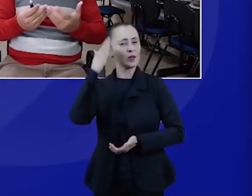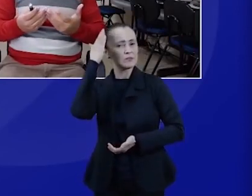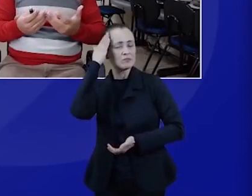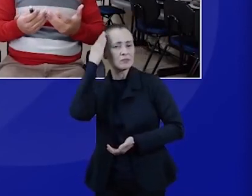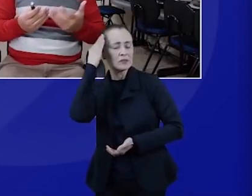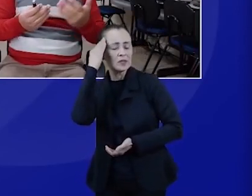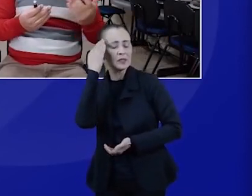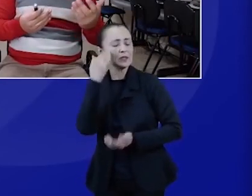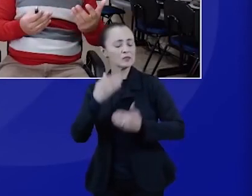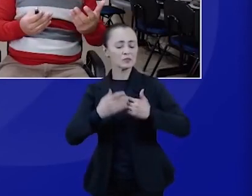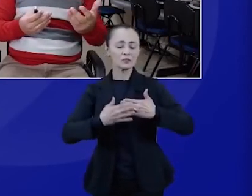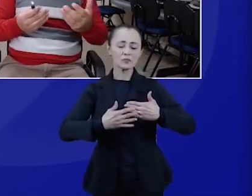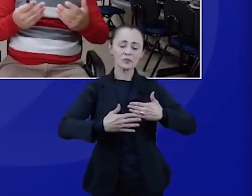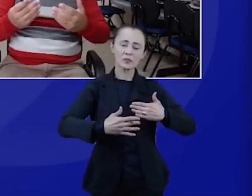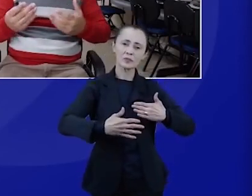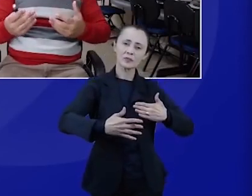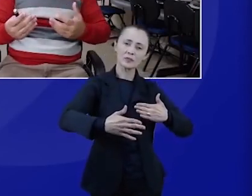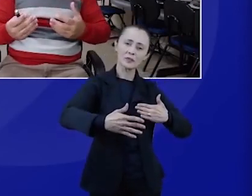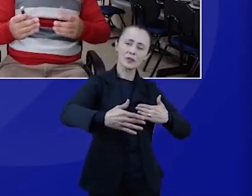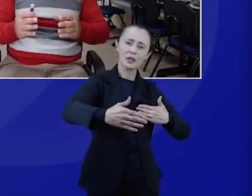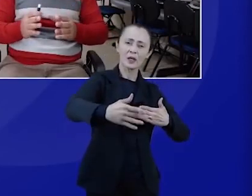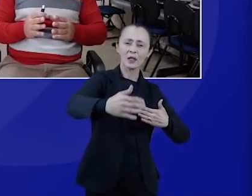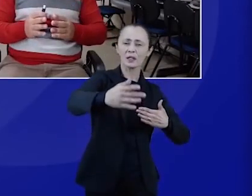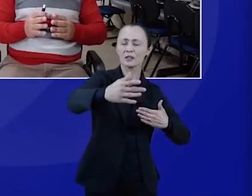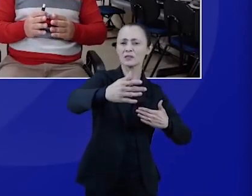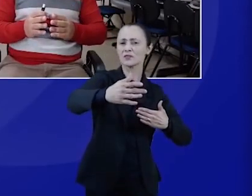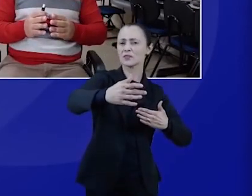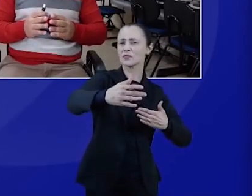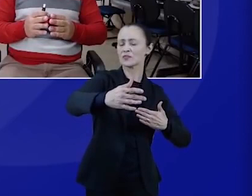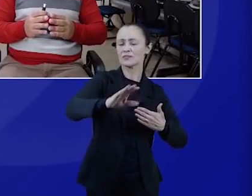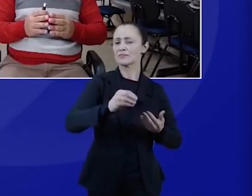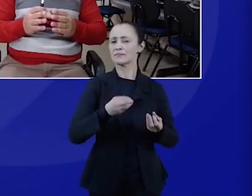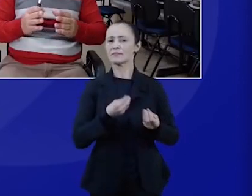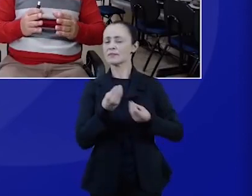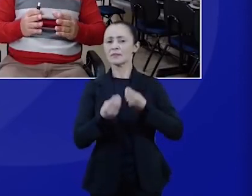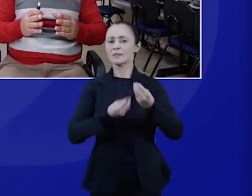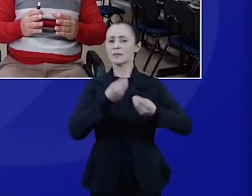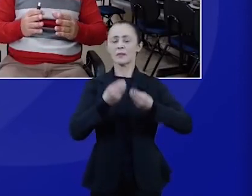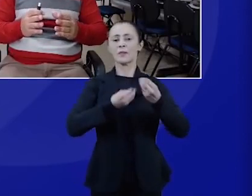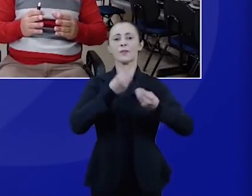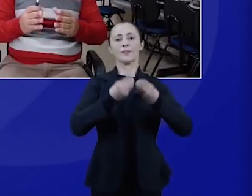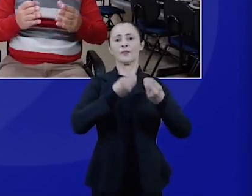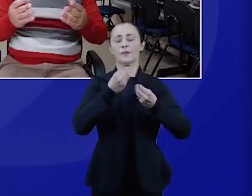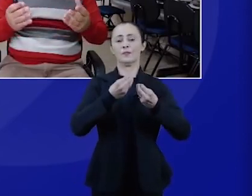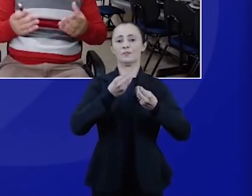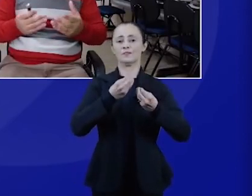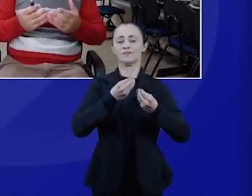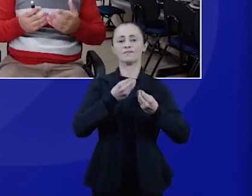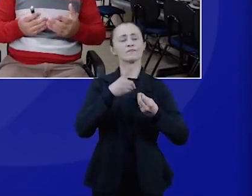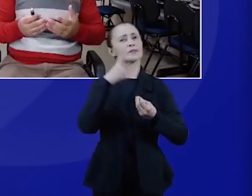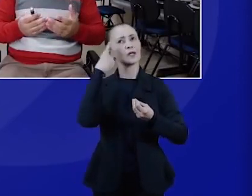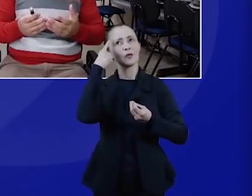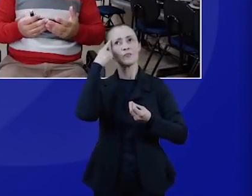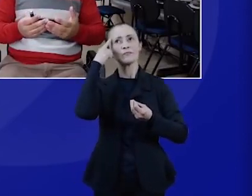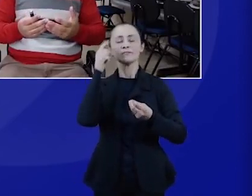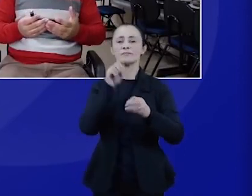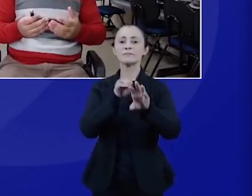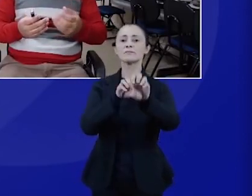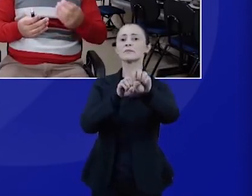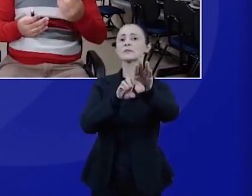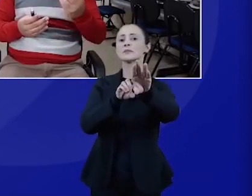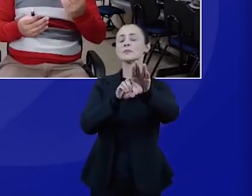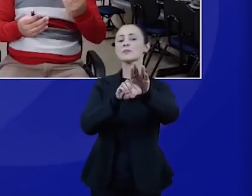esse processo de constituição, de diretrizes, nós vemos essa educação, e aí eu me lembro da